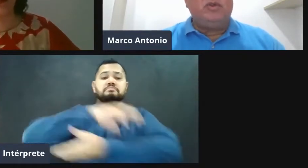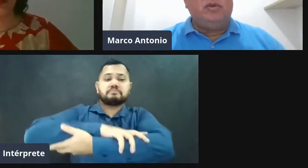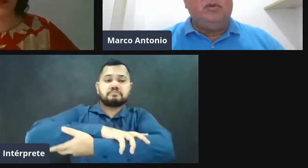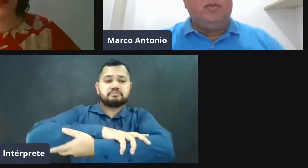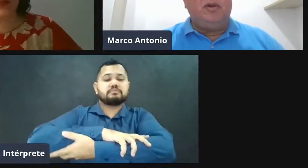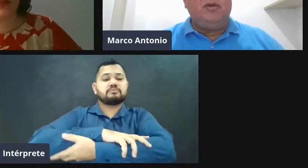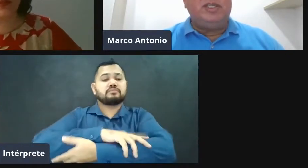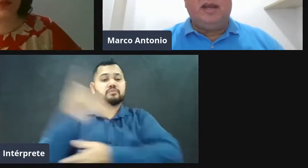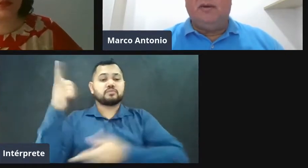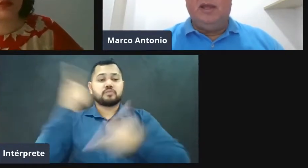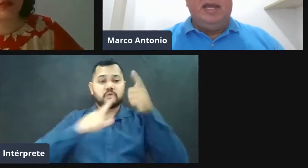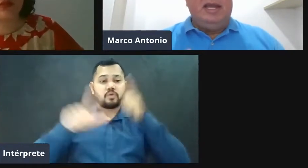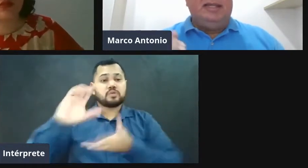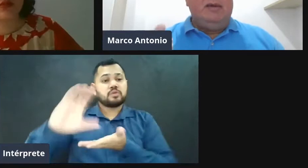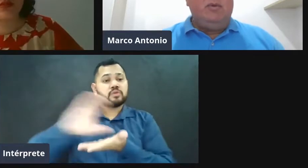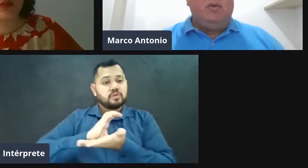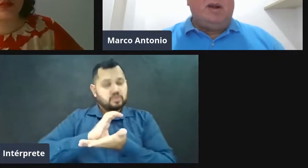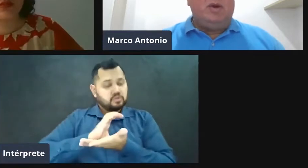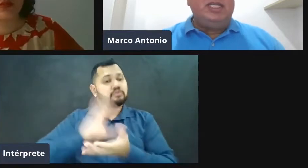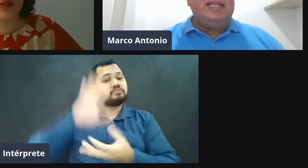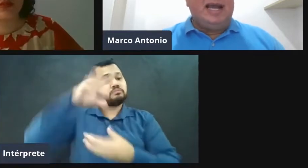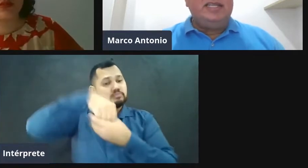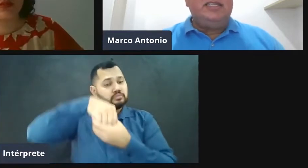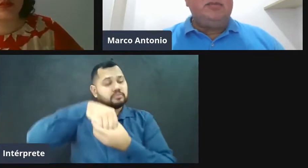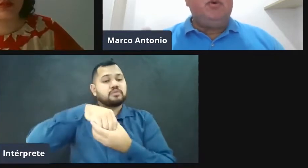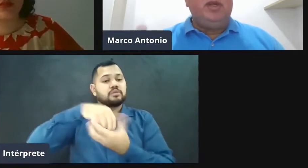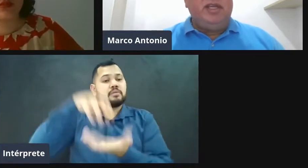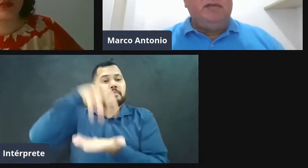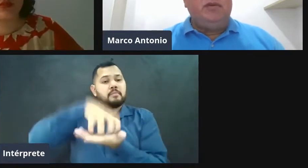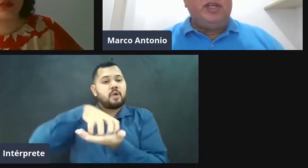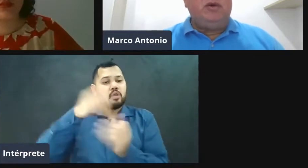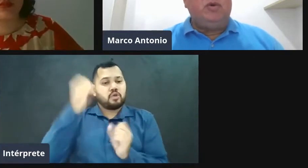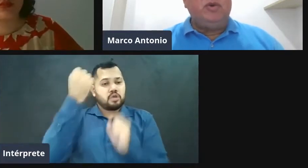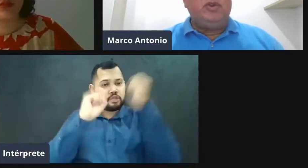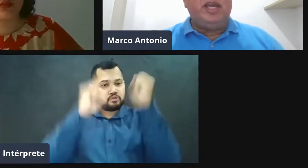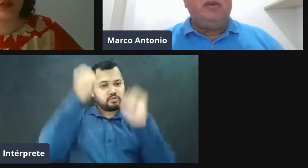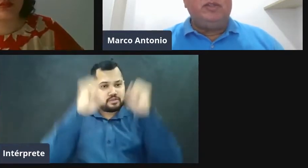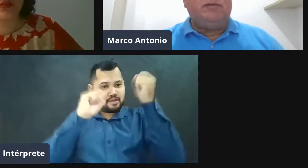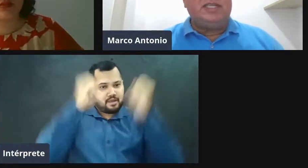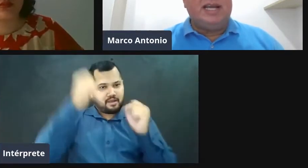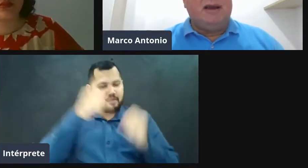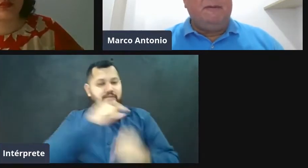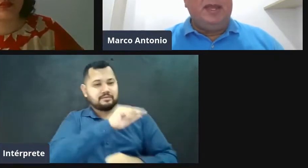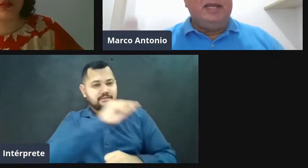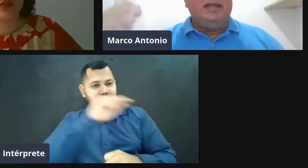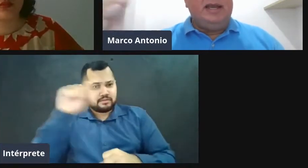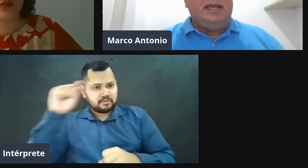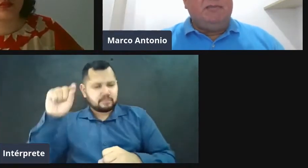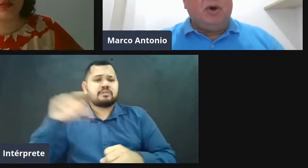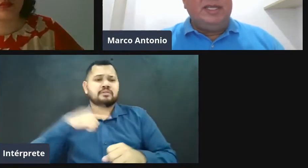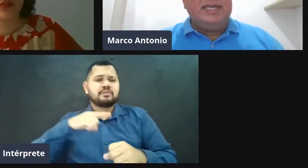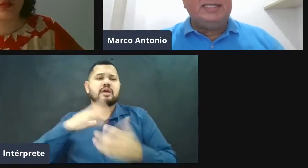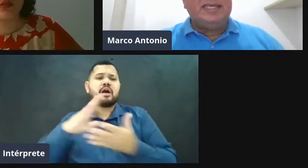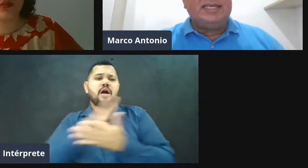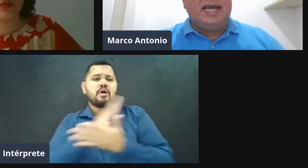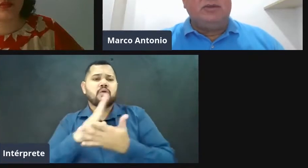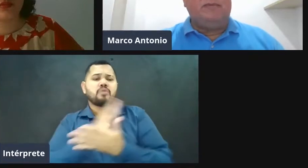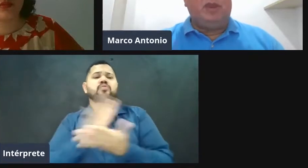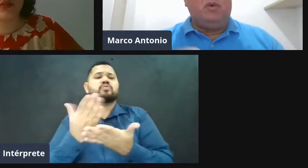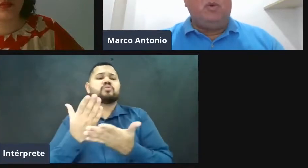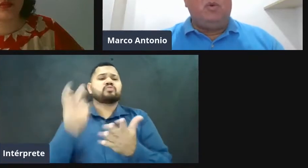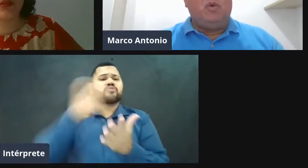acessar recursos do polo industrial. Tem uma quantidade disponível de recursos de renúncia fiscal que podem